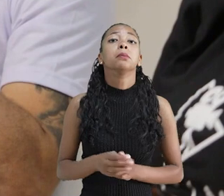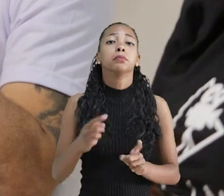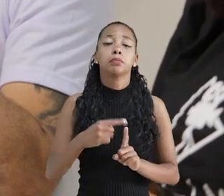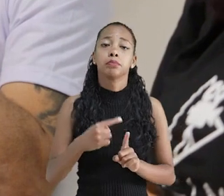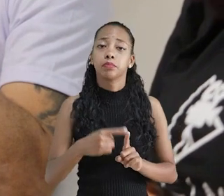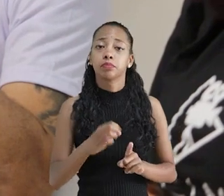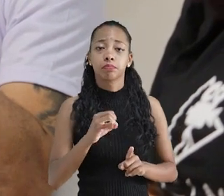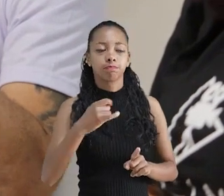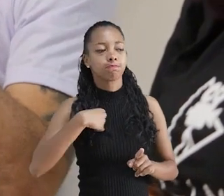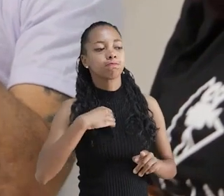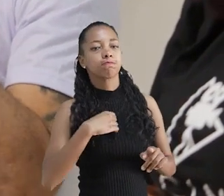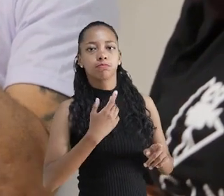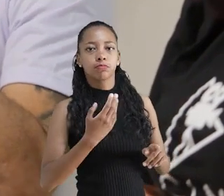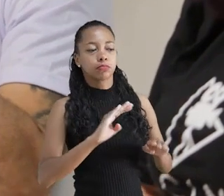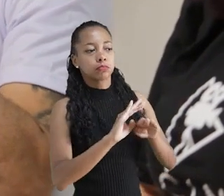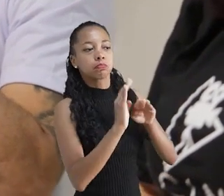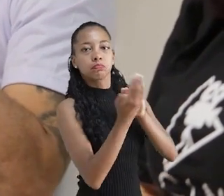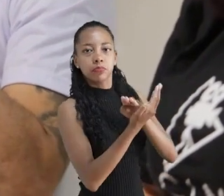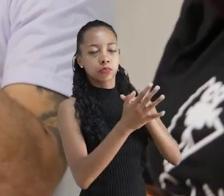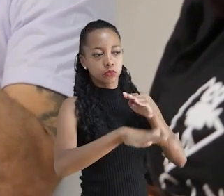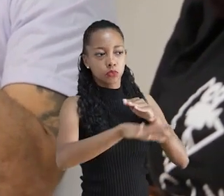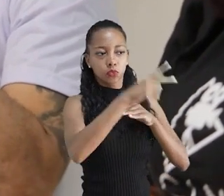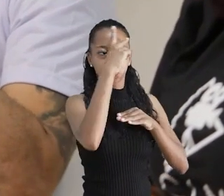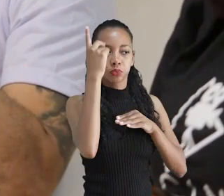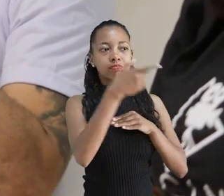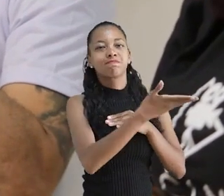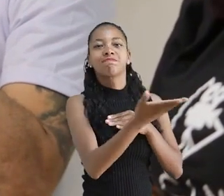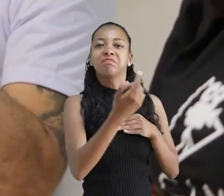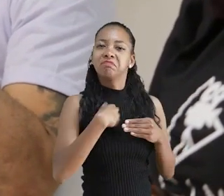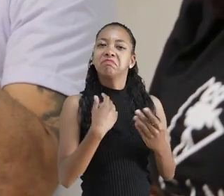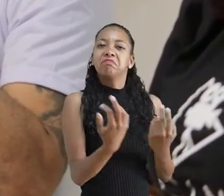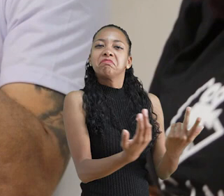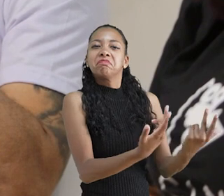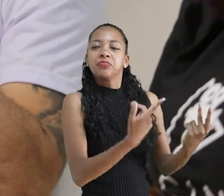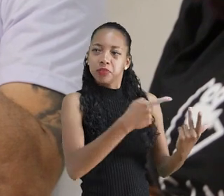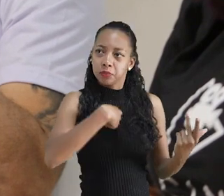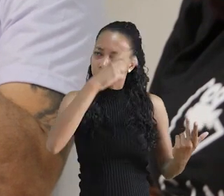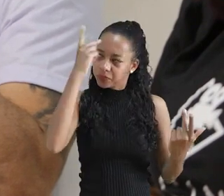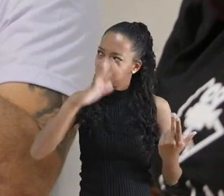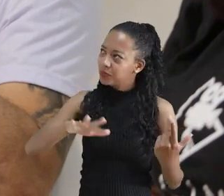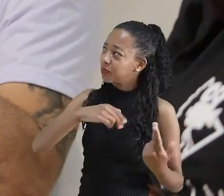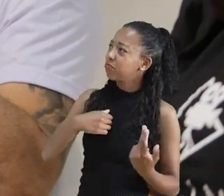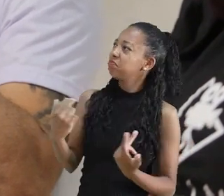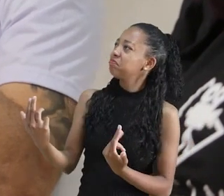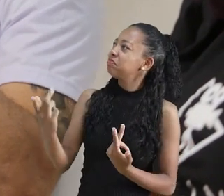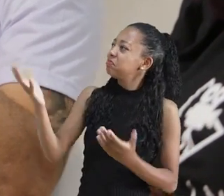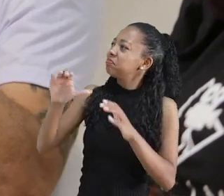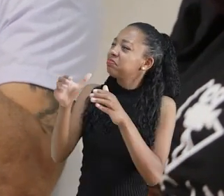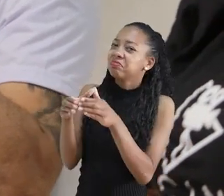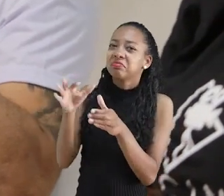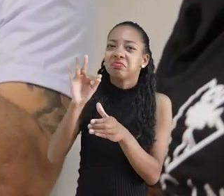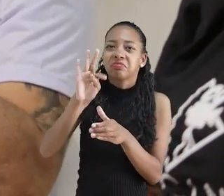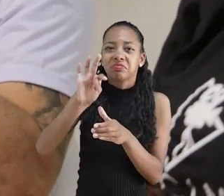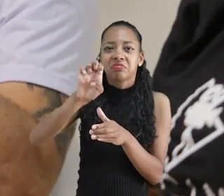essa identificação com o bairro o bairro também tem essa identificação com o coletivo então é muito comum os membros do nosso coletivo tá lá com